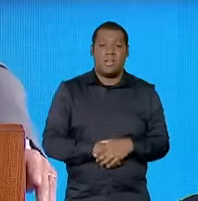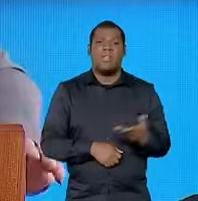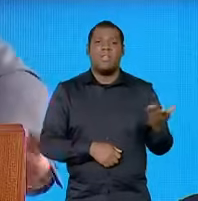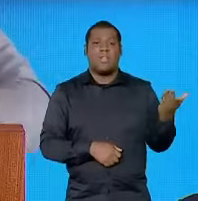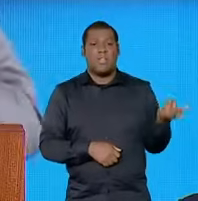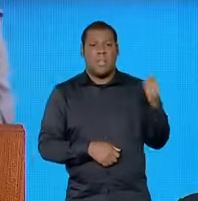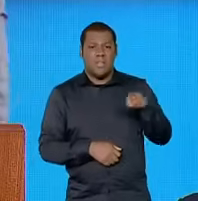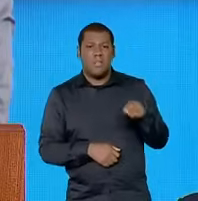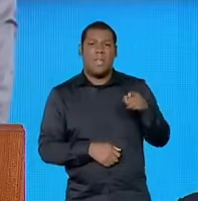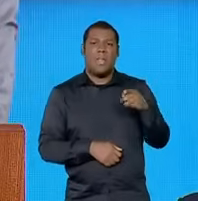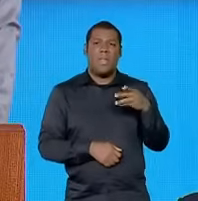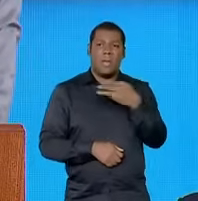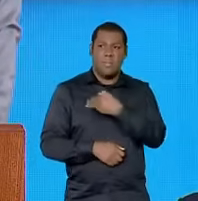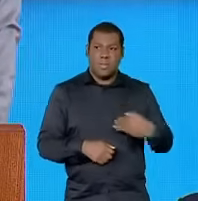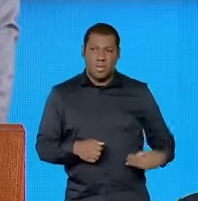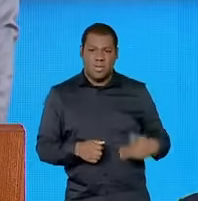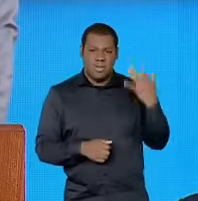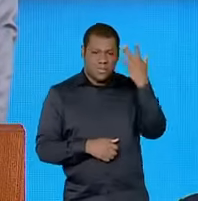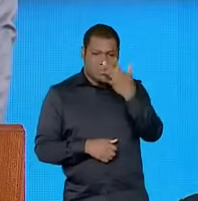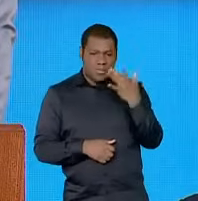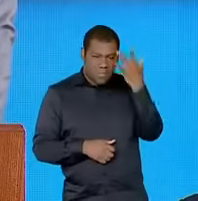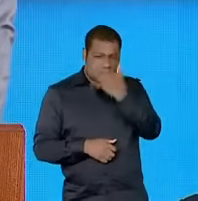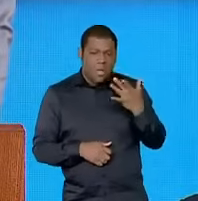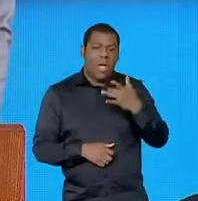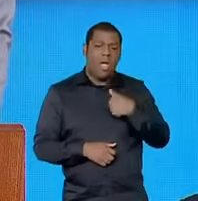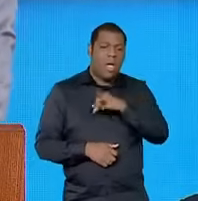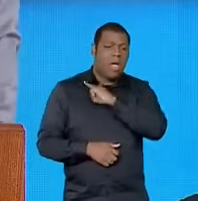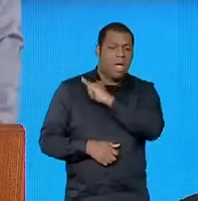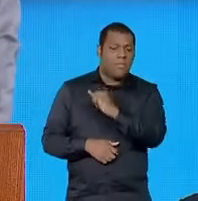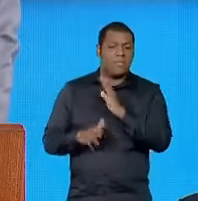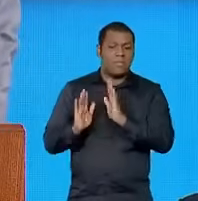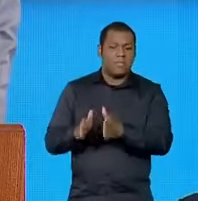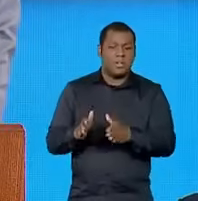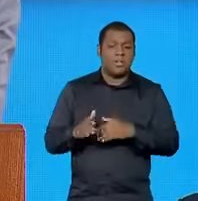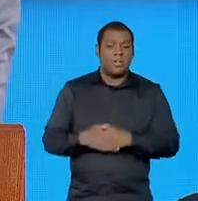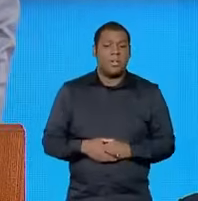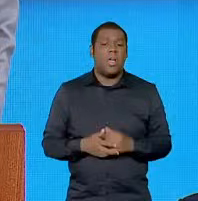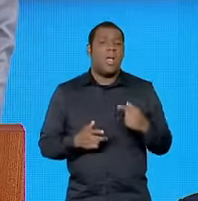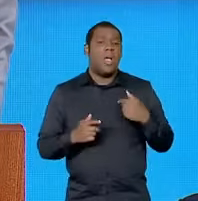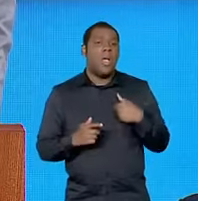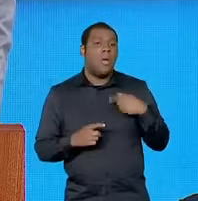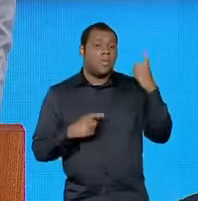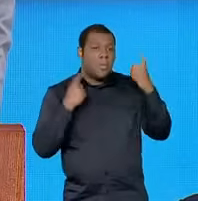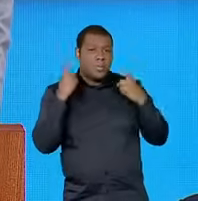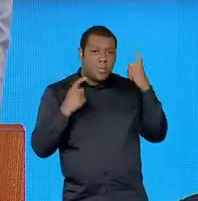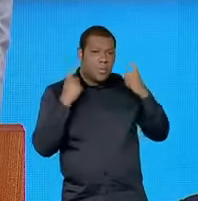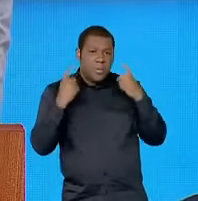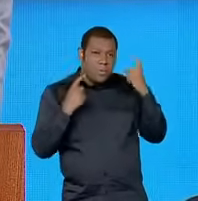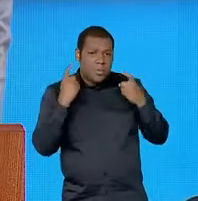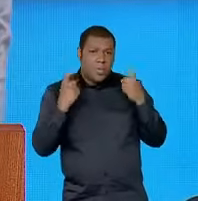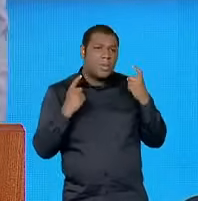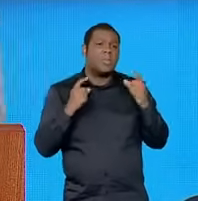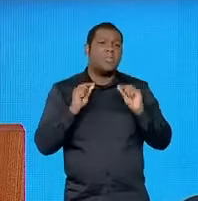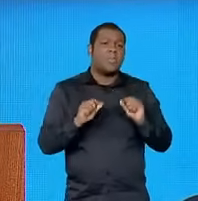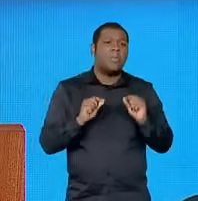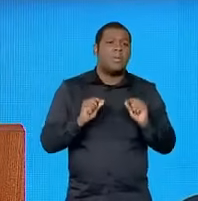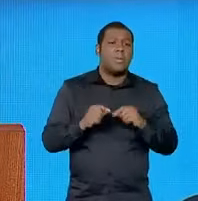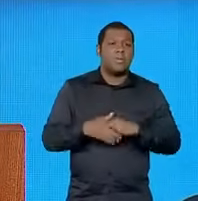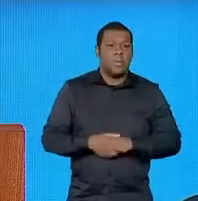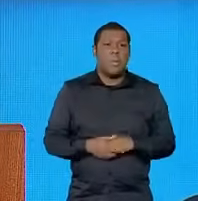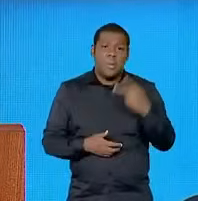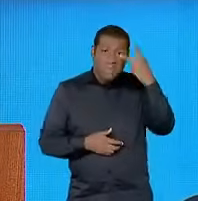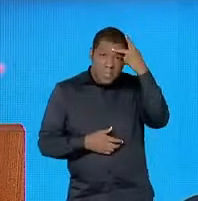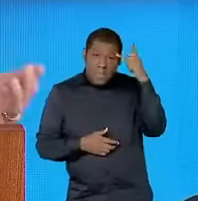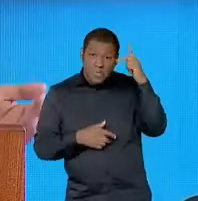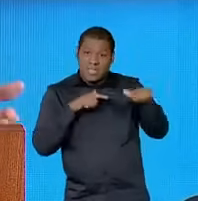Haddad, eu agora estou com uma outra preocupação. A preocupação é com as pessoas que ganham acima de 2 mínimos, 3 mínimos, porque eles são